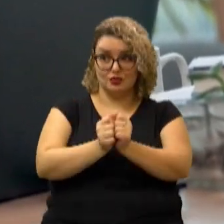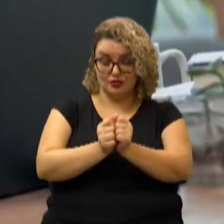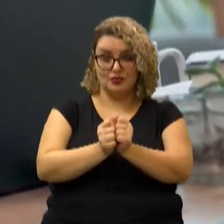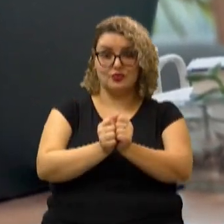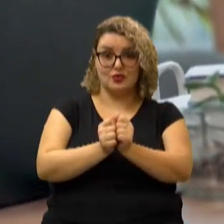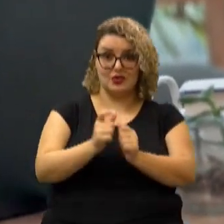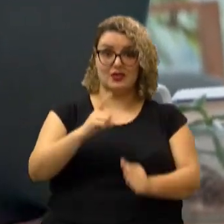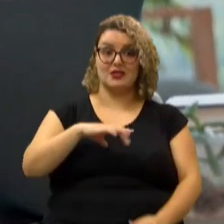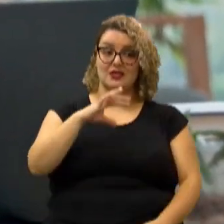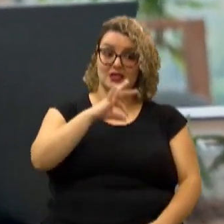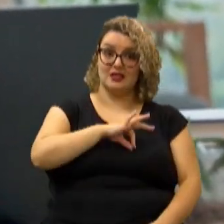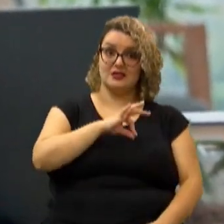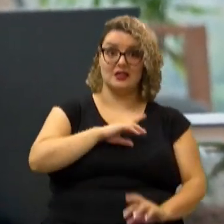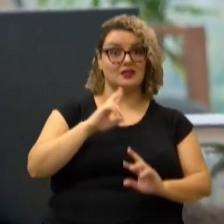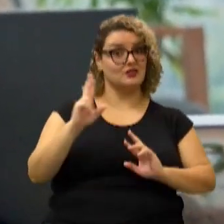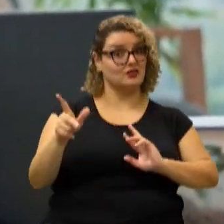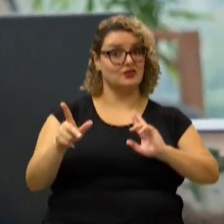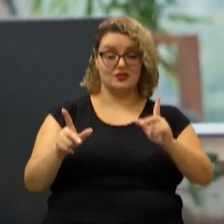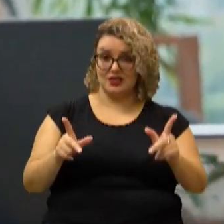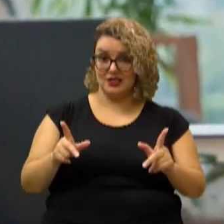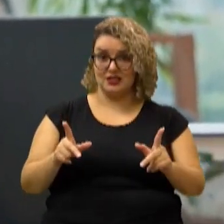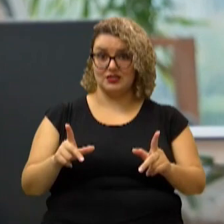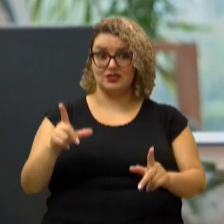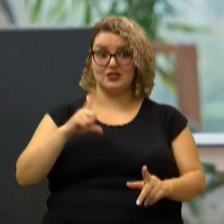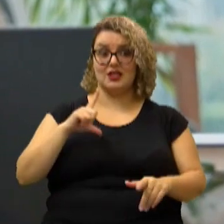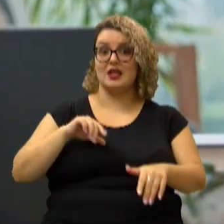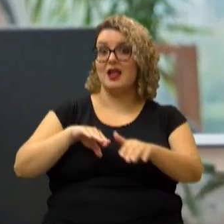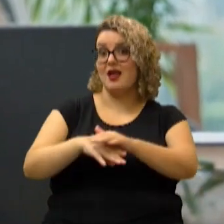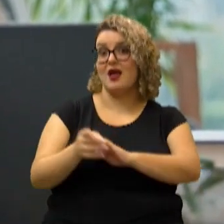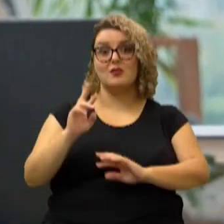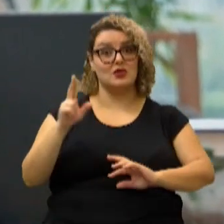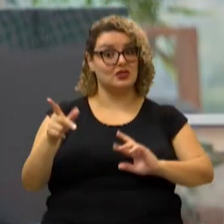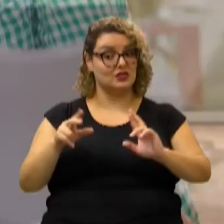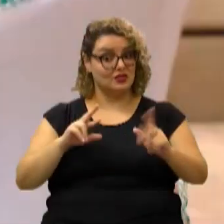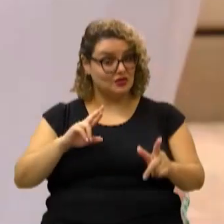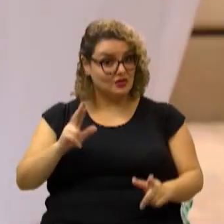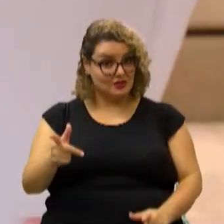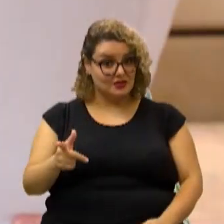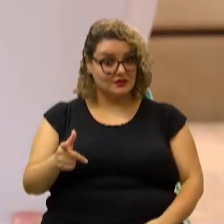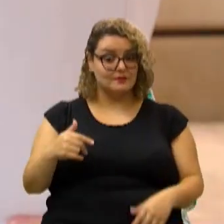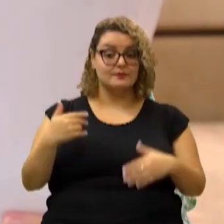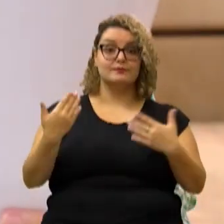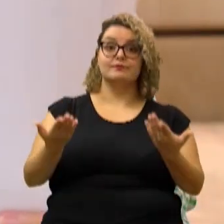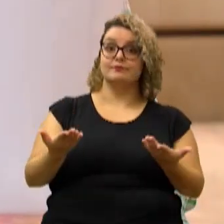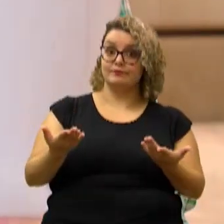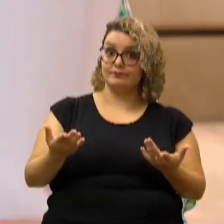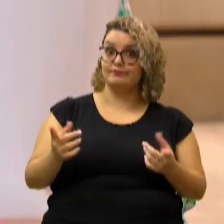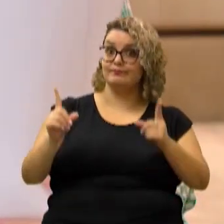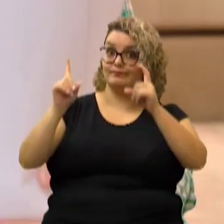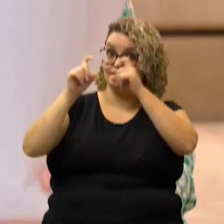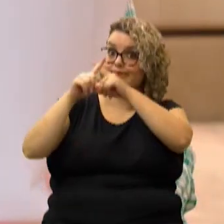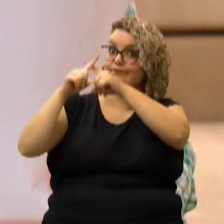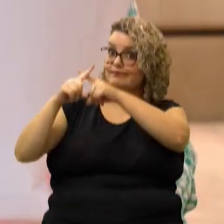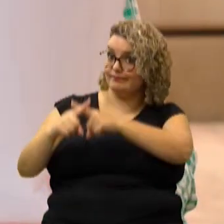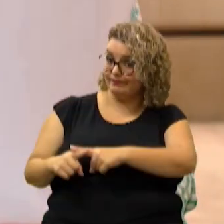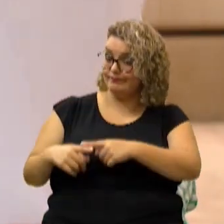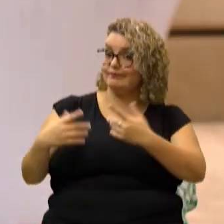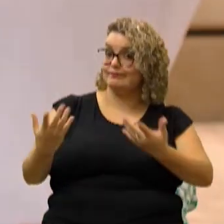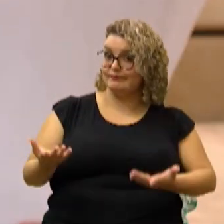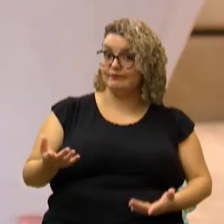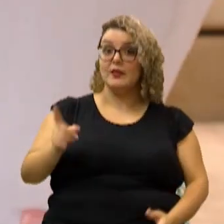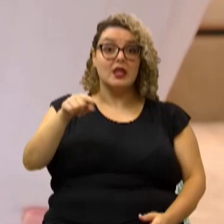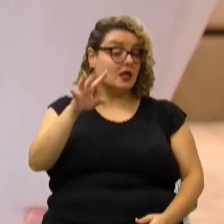que tem valores diferentes que tem hábitos diferentes isso acaba se tornando um desafio